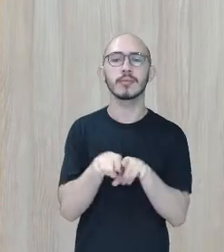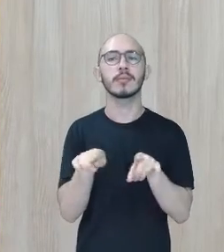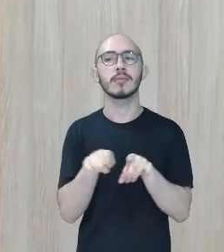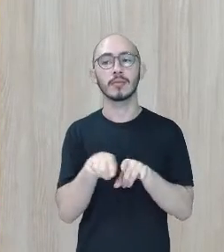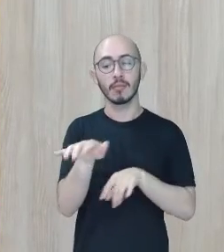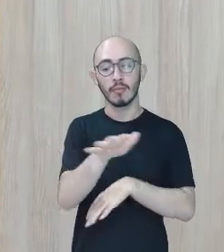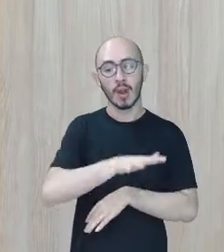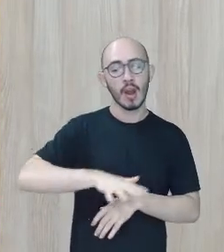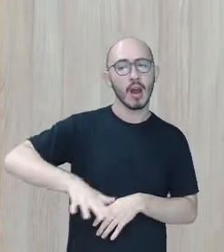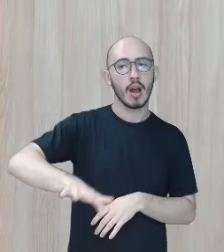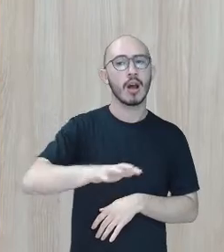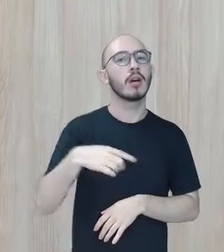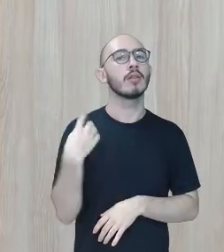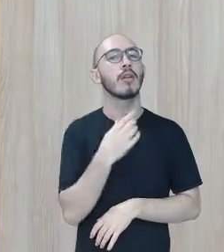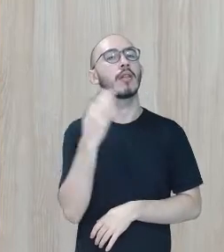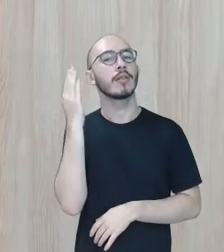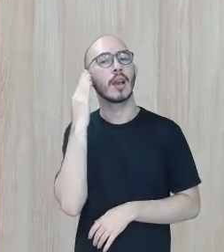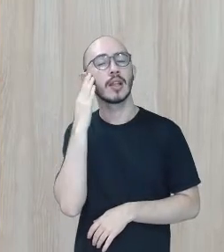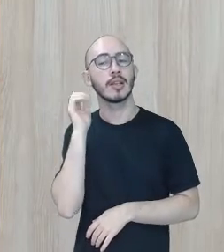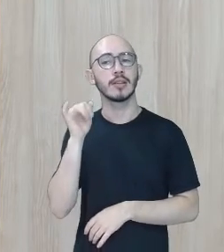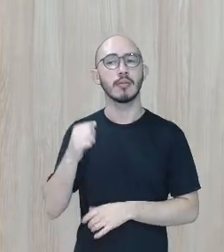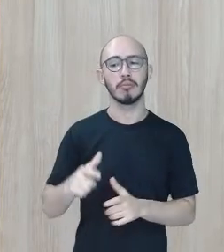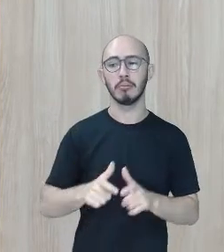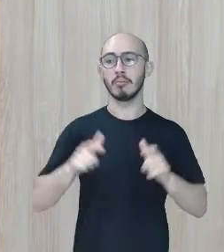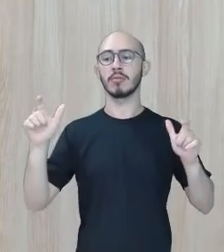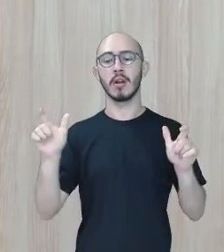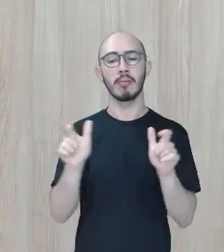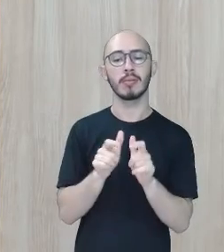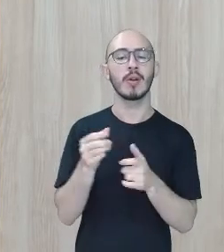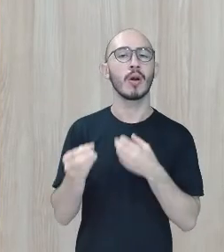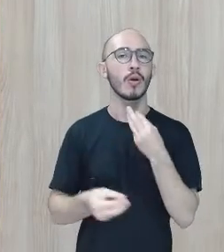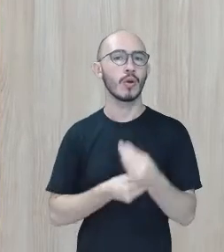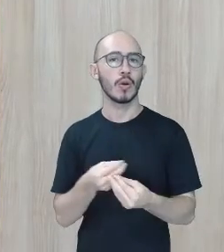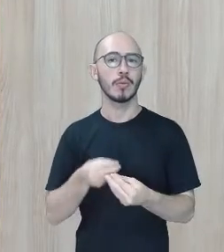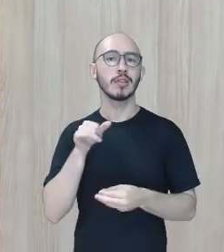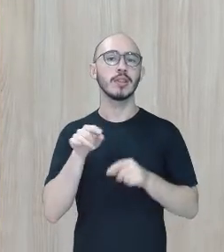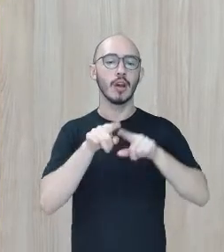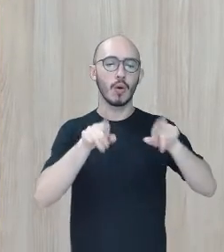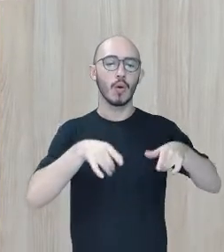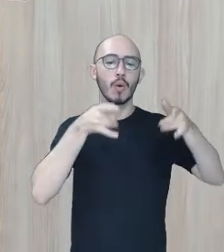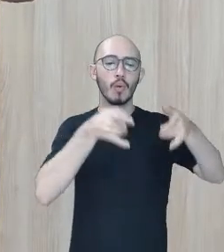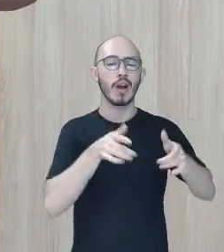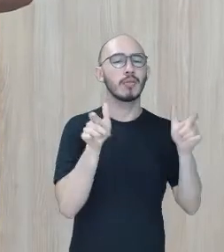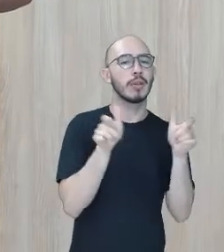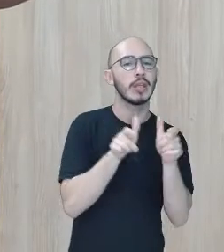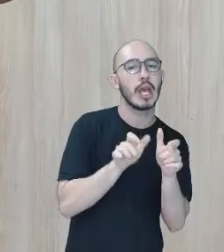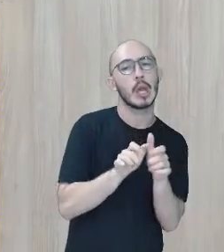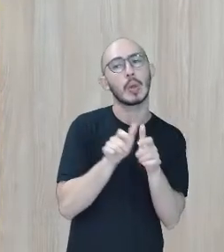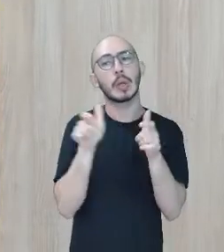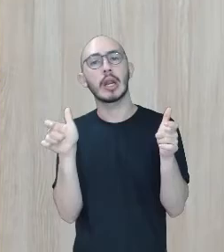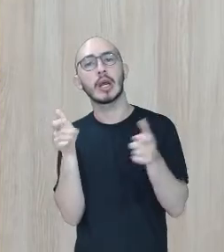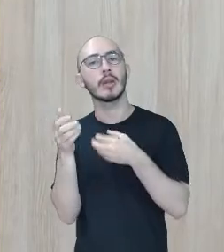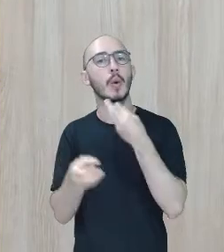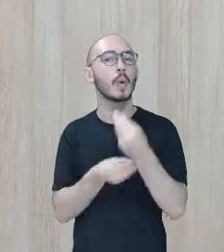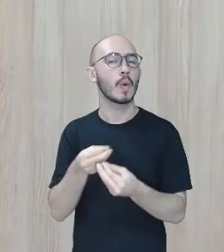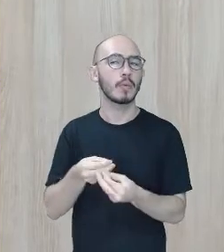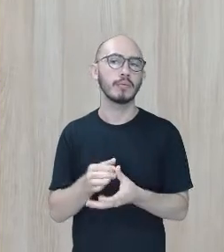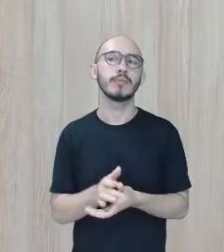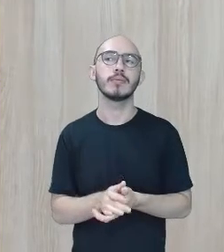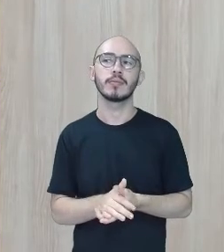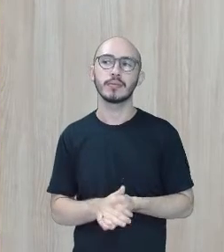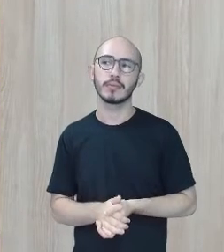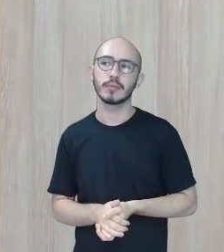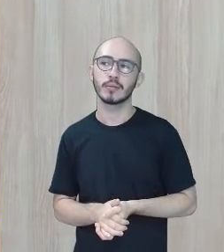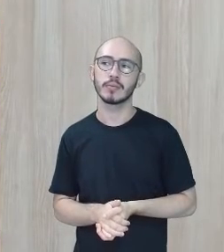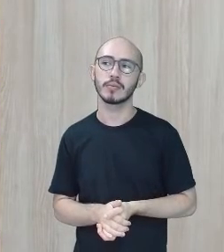de área, para saber se é muito, se é pouco, se seu quarto é pequeno, se seu quarto é grande, porque a gente vê aí, quando